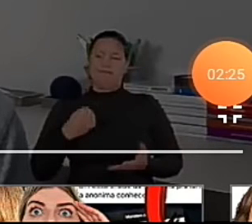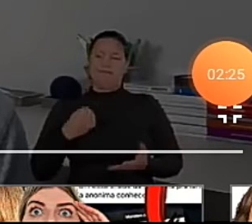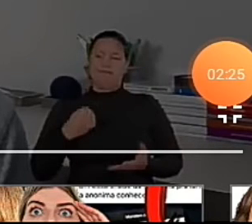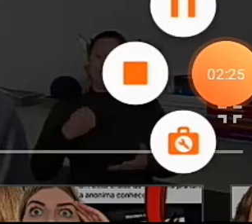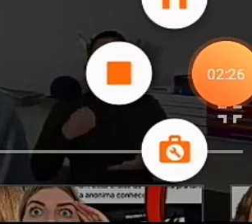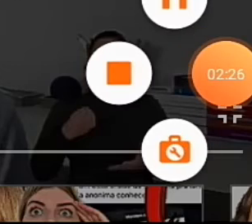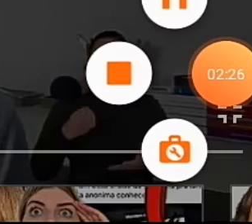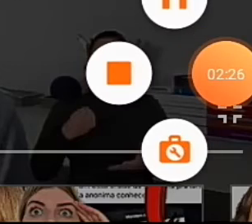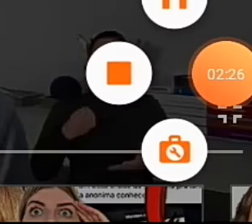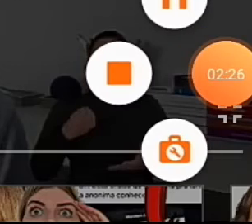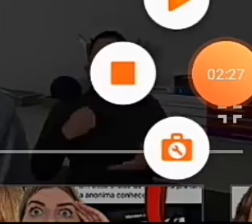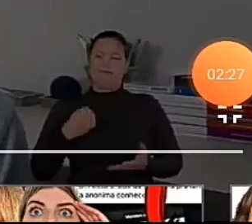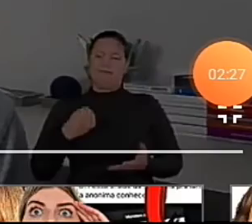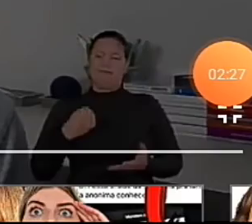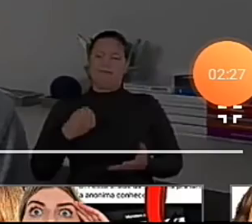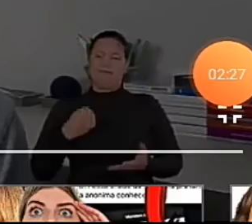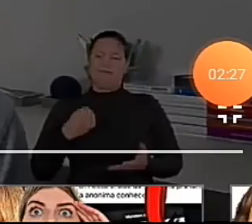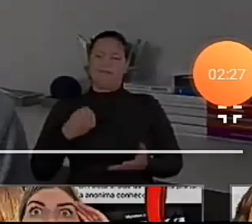assim.